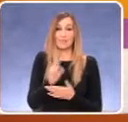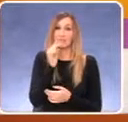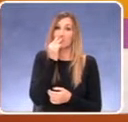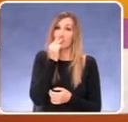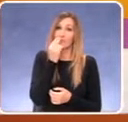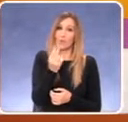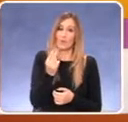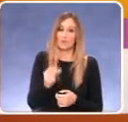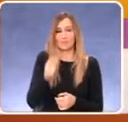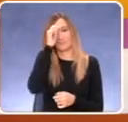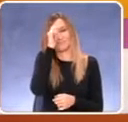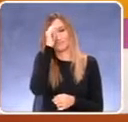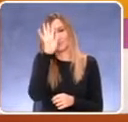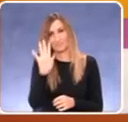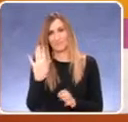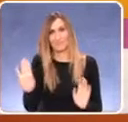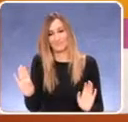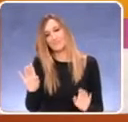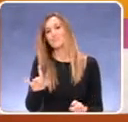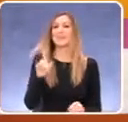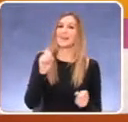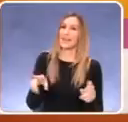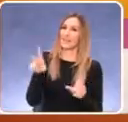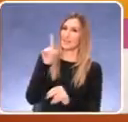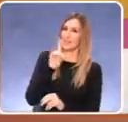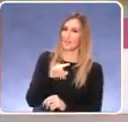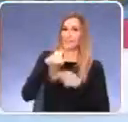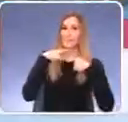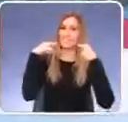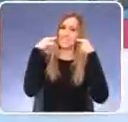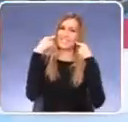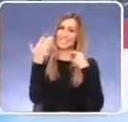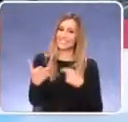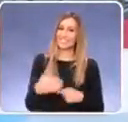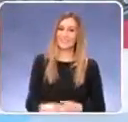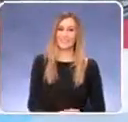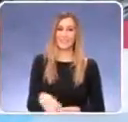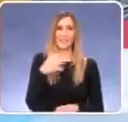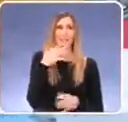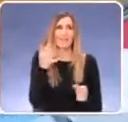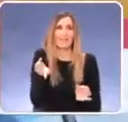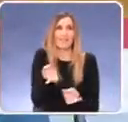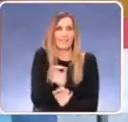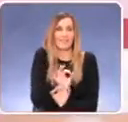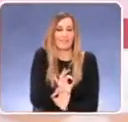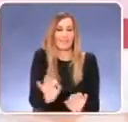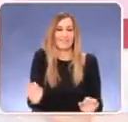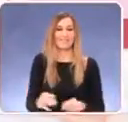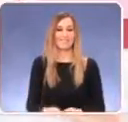Com todo o respeito. Aí vem a nova Maria do Rosário. Está linda.